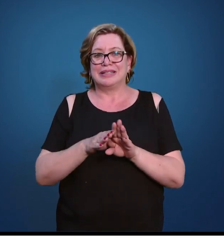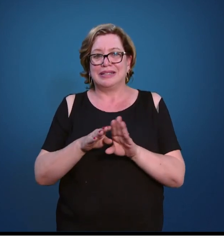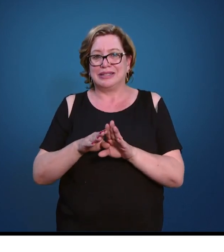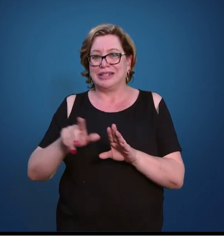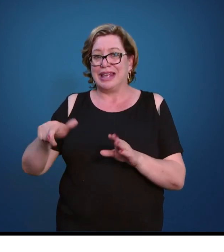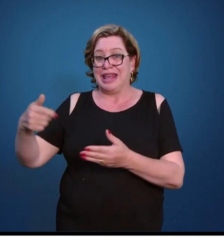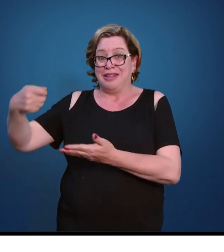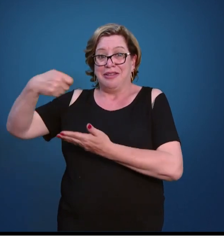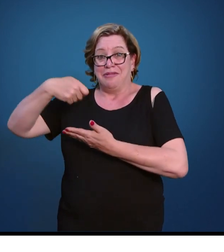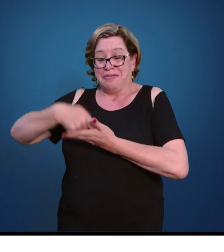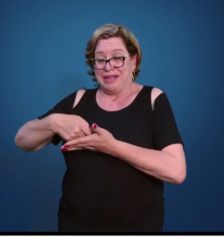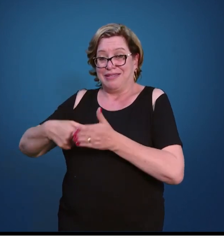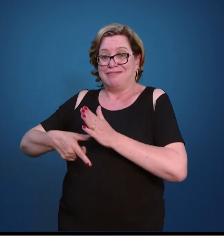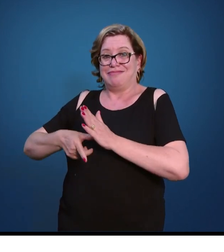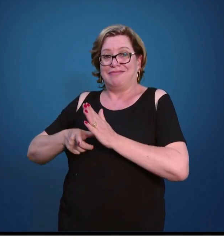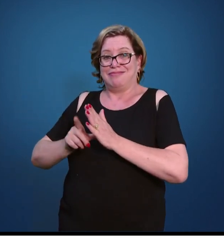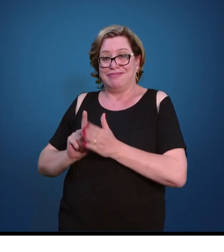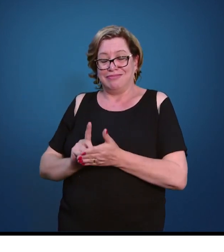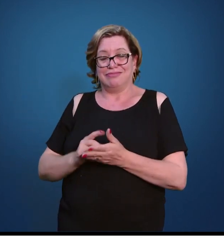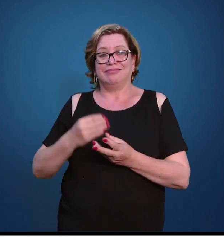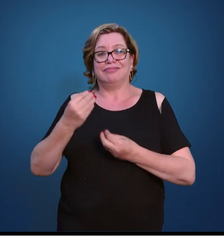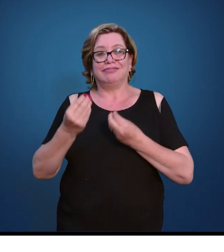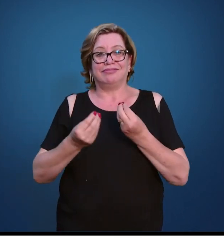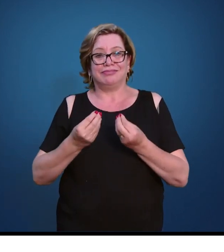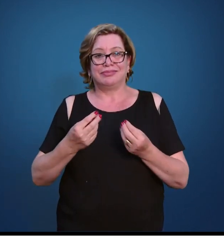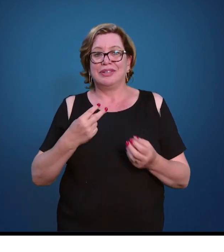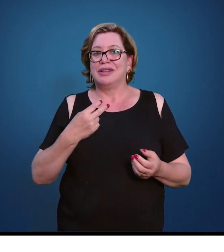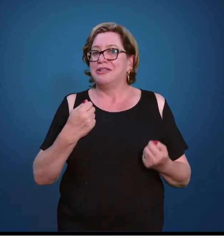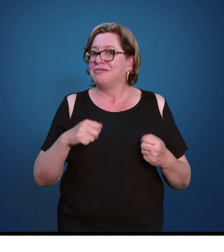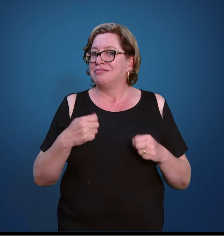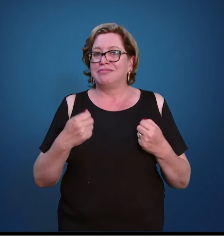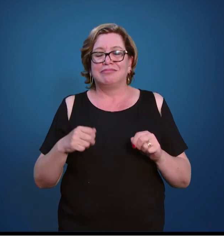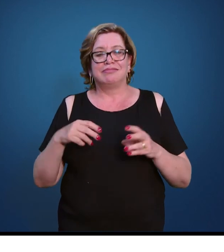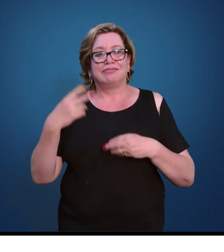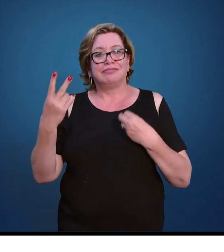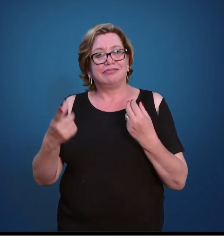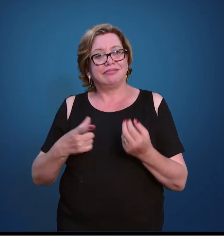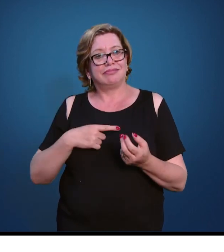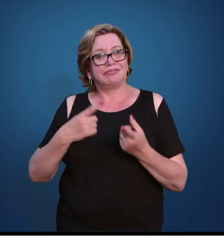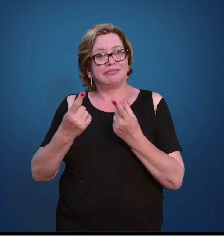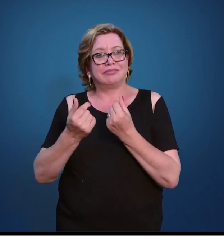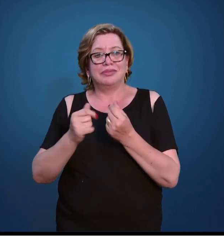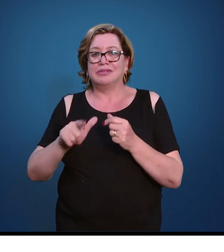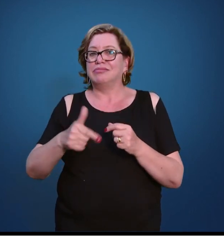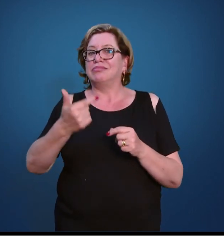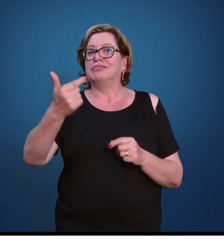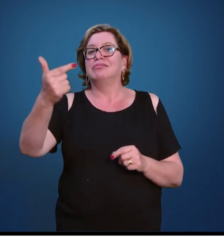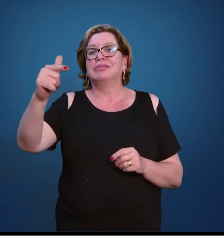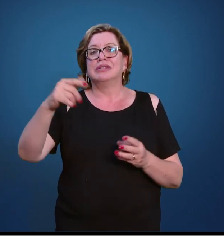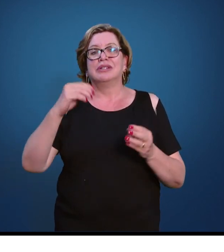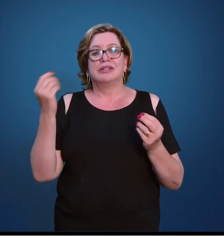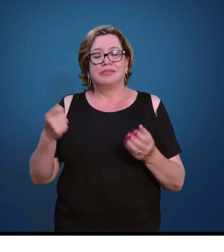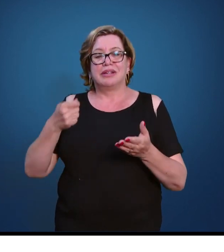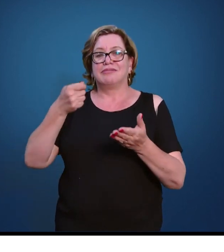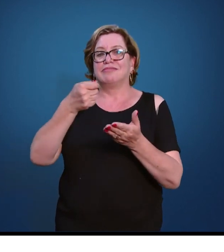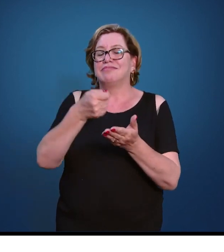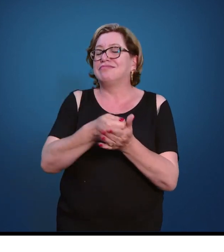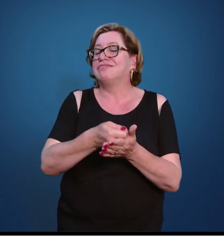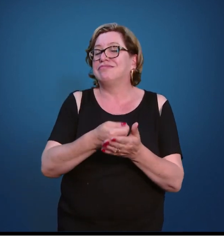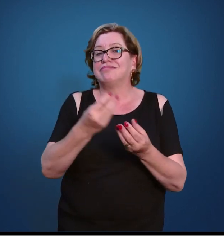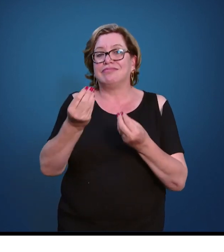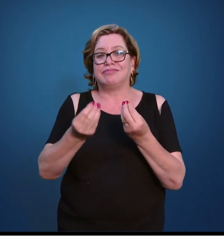cliente pague também antes desse prazo, eu não preciso ter recurso de outra fonte para